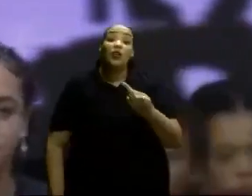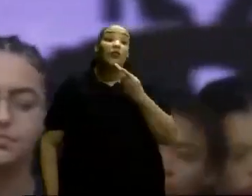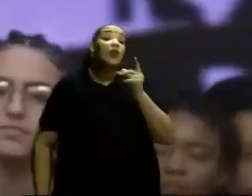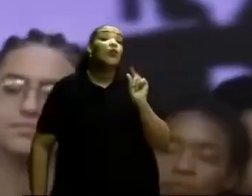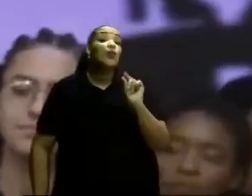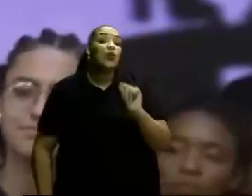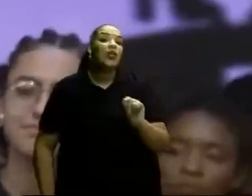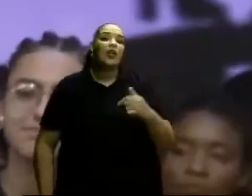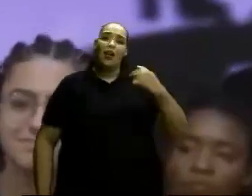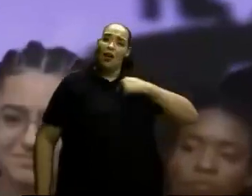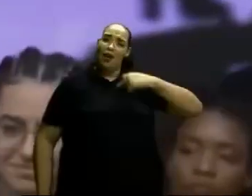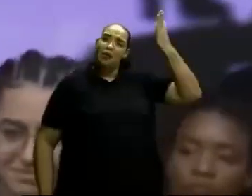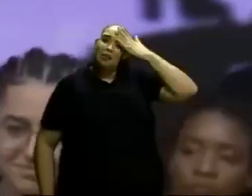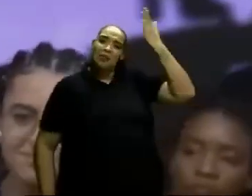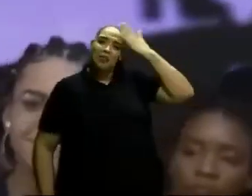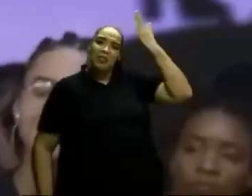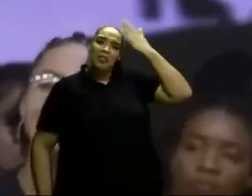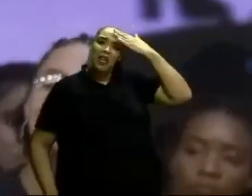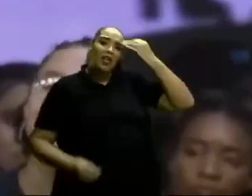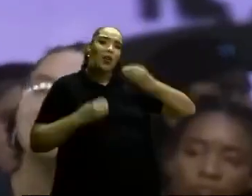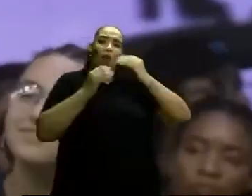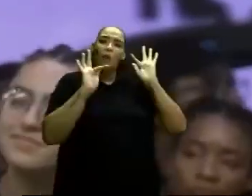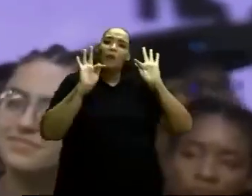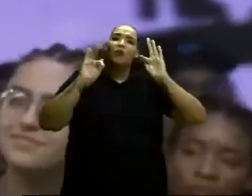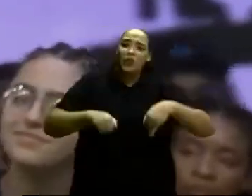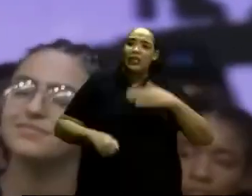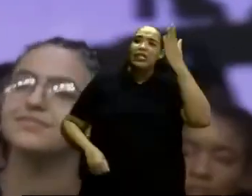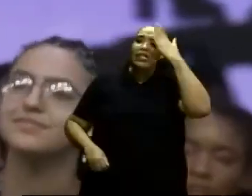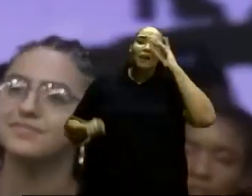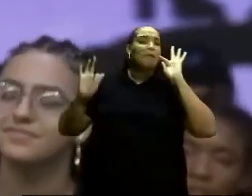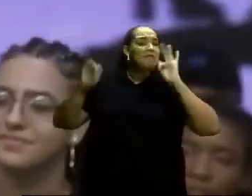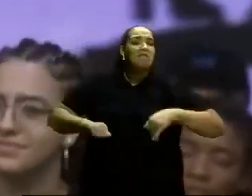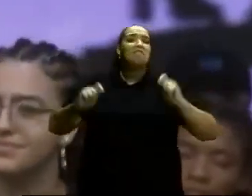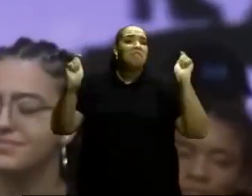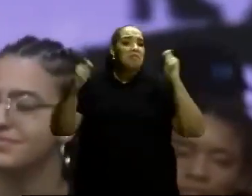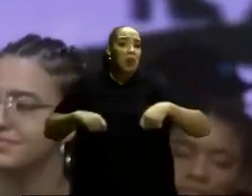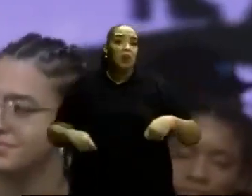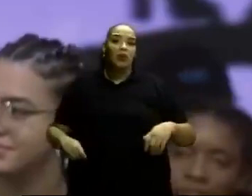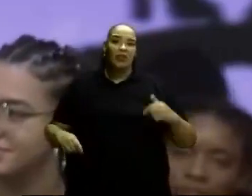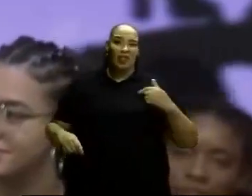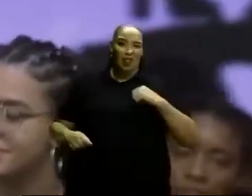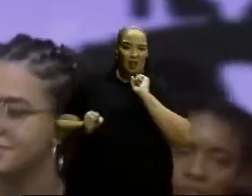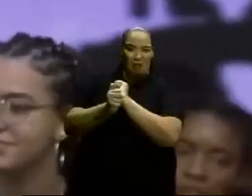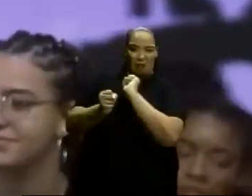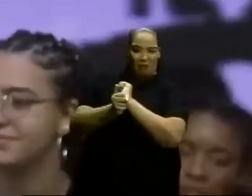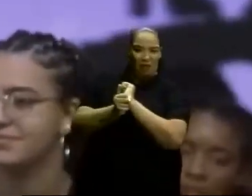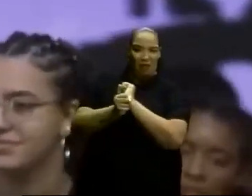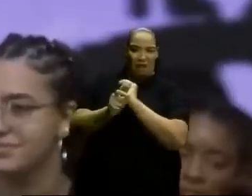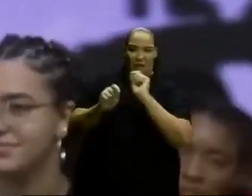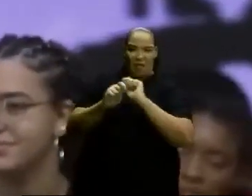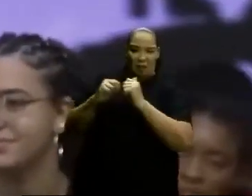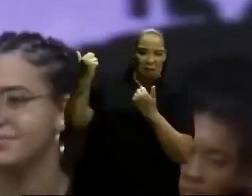dizendo? Eu sei como encerra isso aqui. E sei que agora eu posso encerrar. Então eu não vou esperar